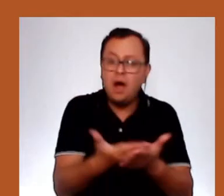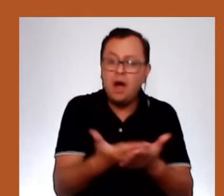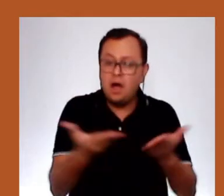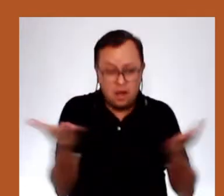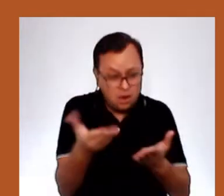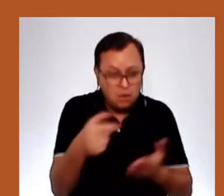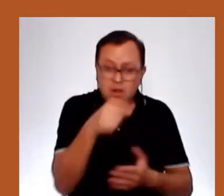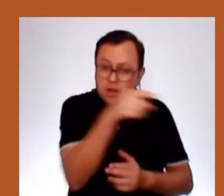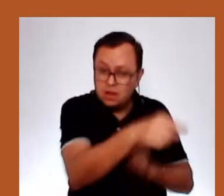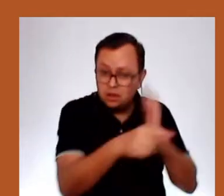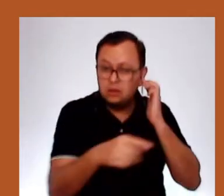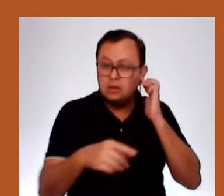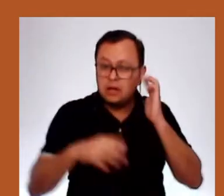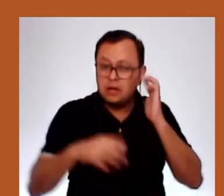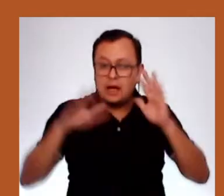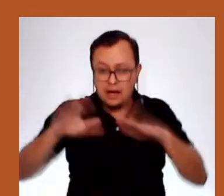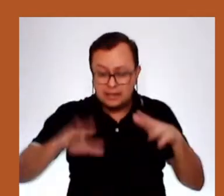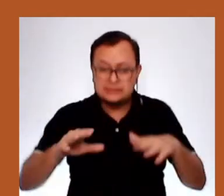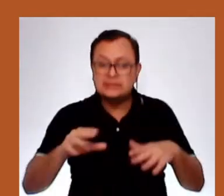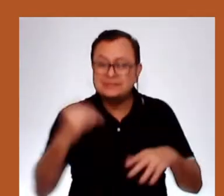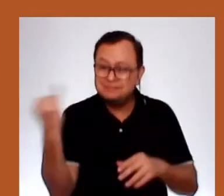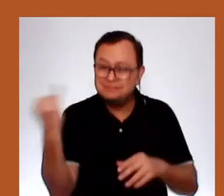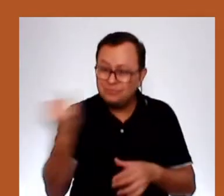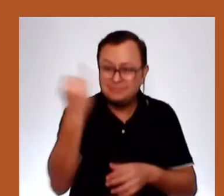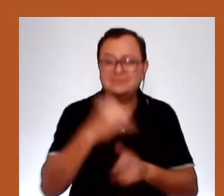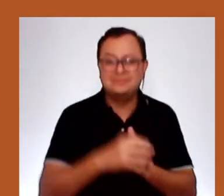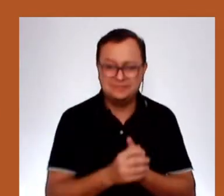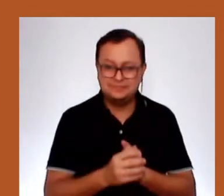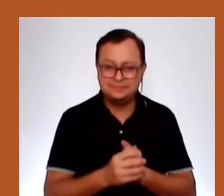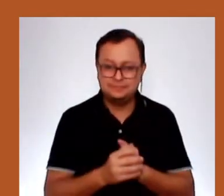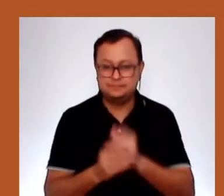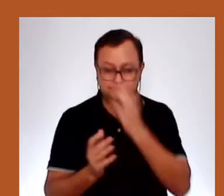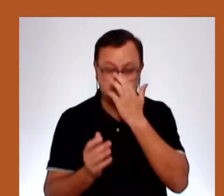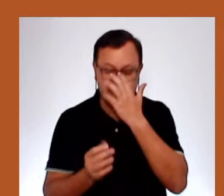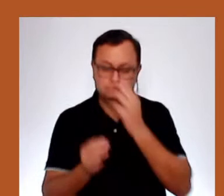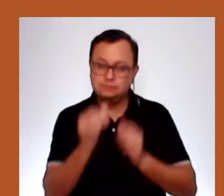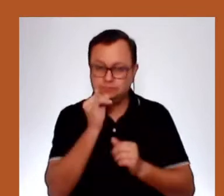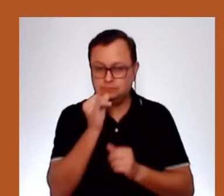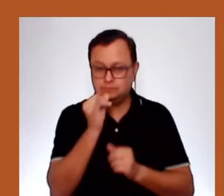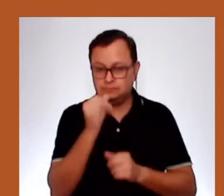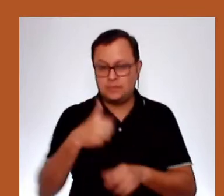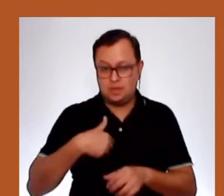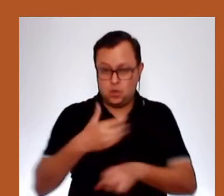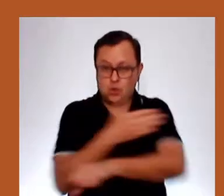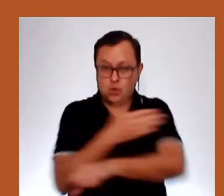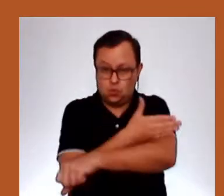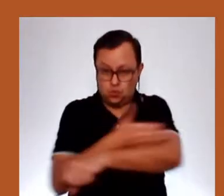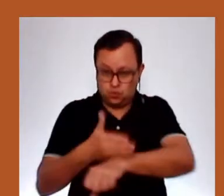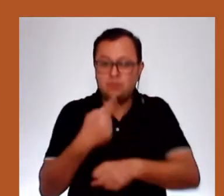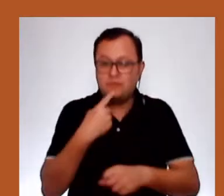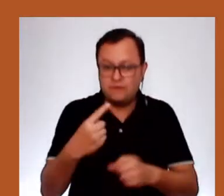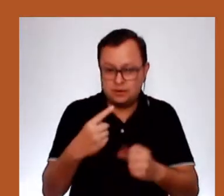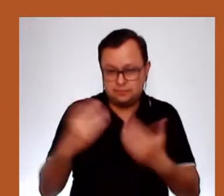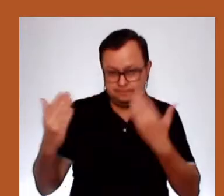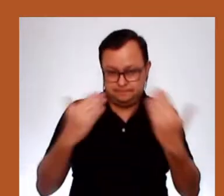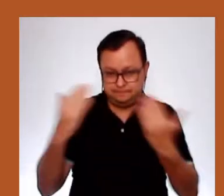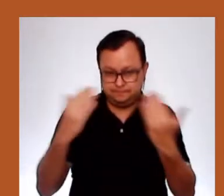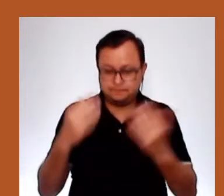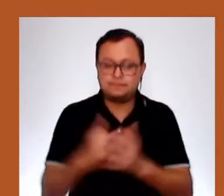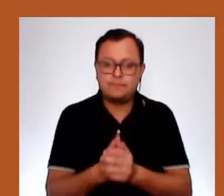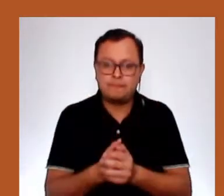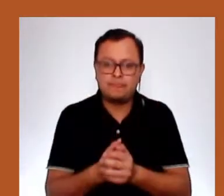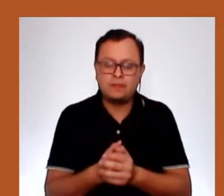a diferença naquele momento de vida, né? Eu costumo, assim, meio que fazer uma comparação. É